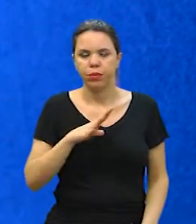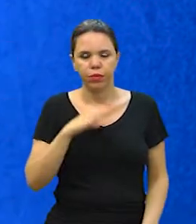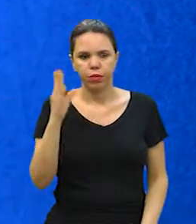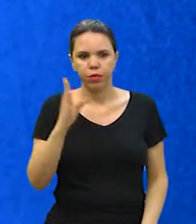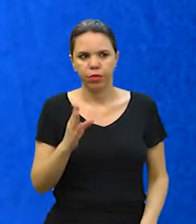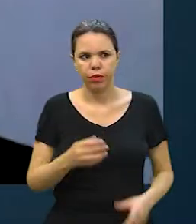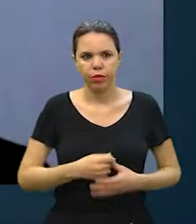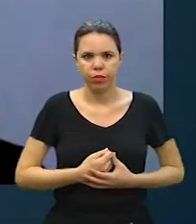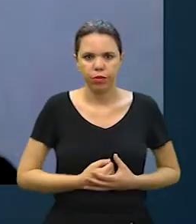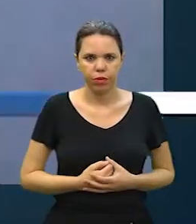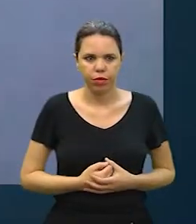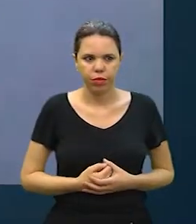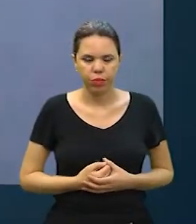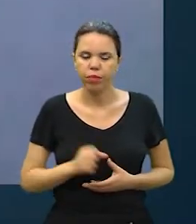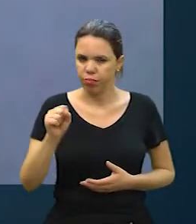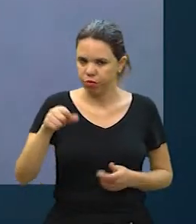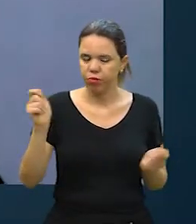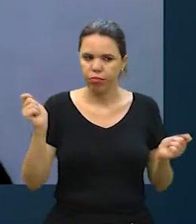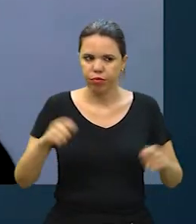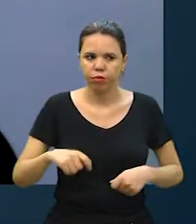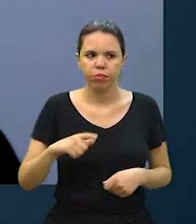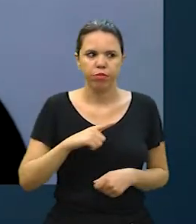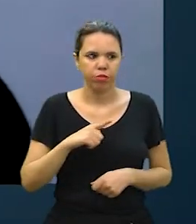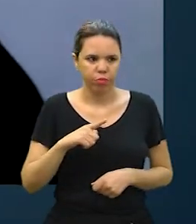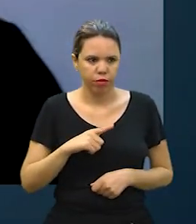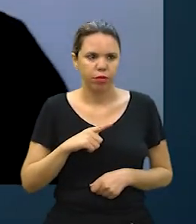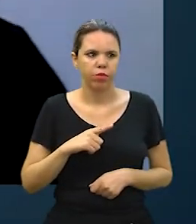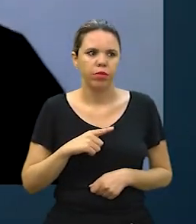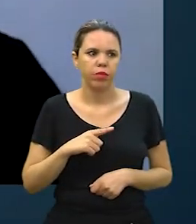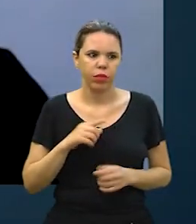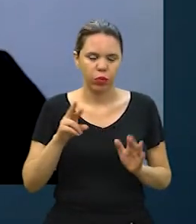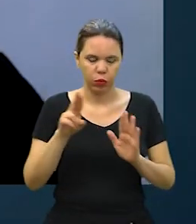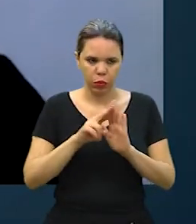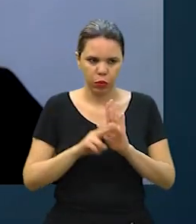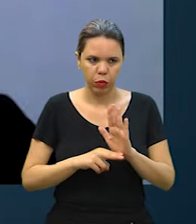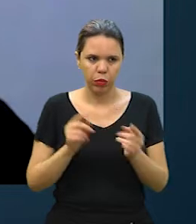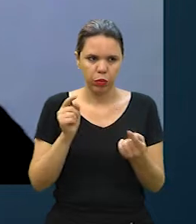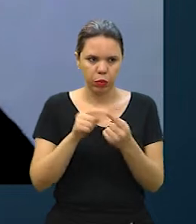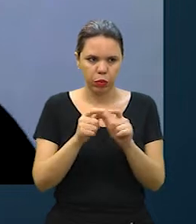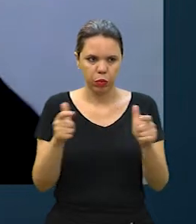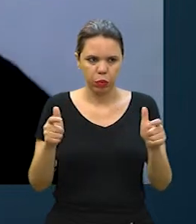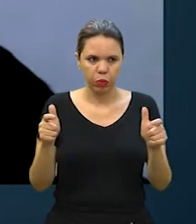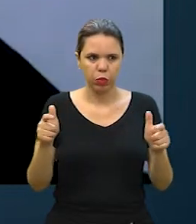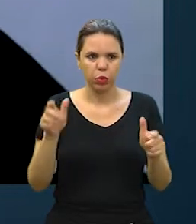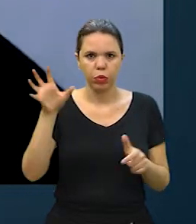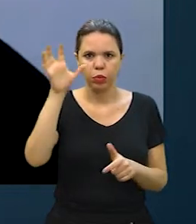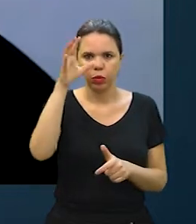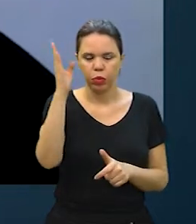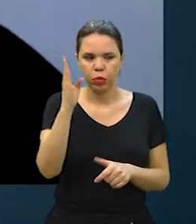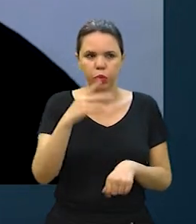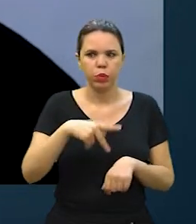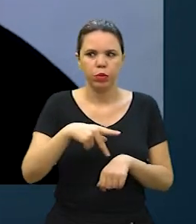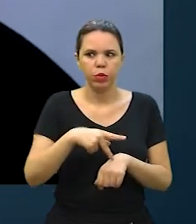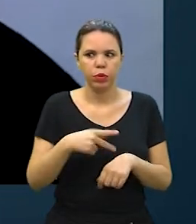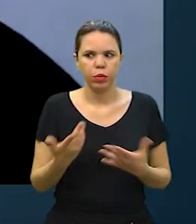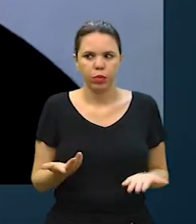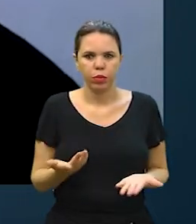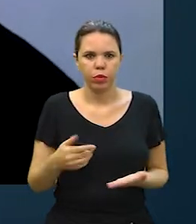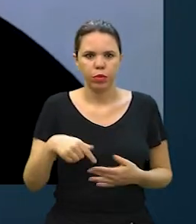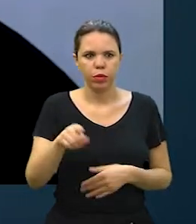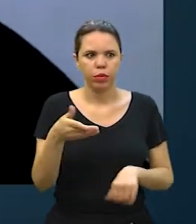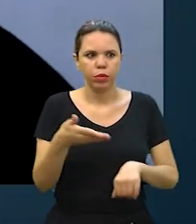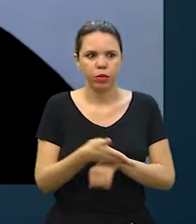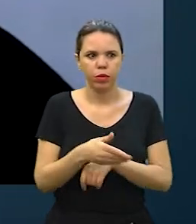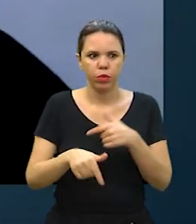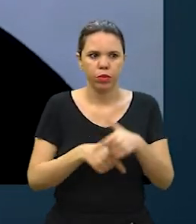regiões brasileiras? Sim, sim, já está traçado esse planejamento de expansão para todas as regiões do país. A gente, quando vai